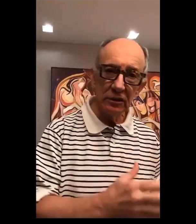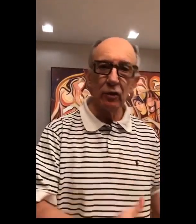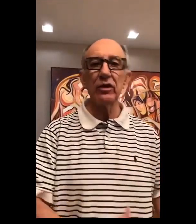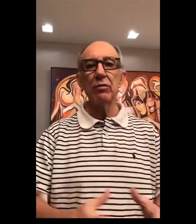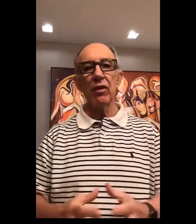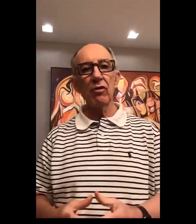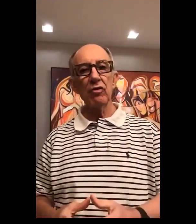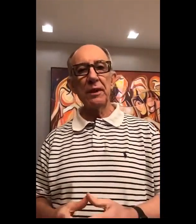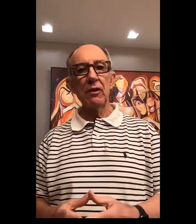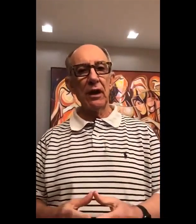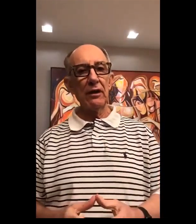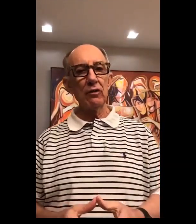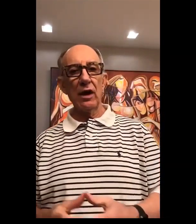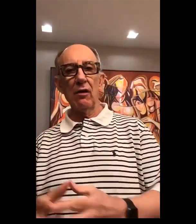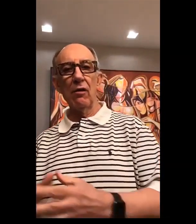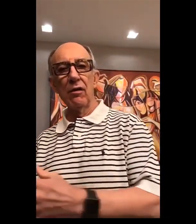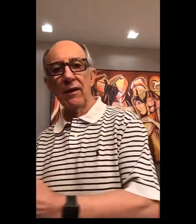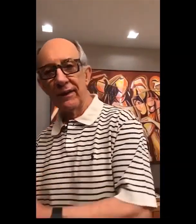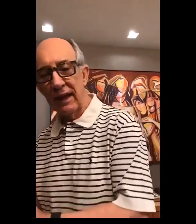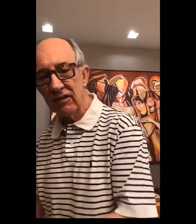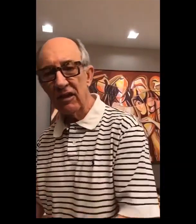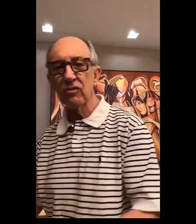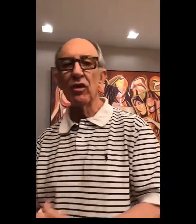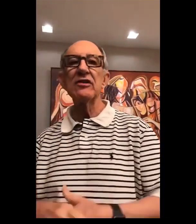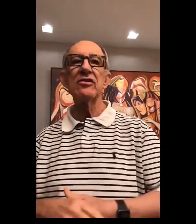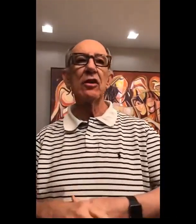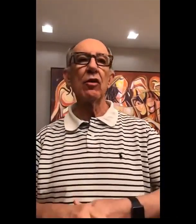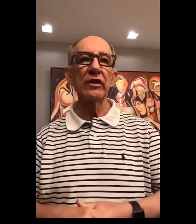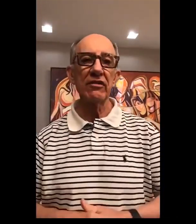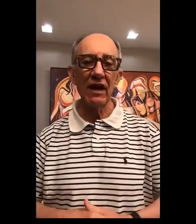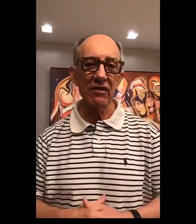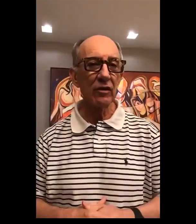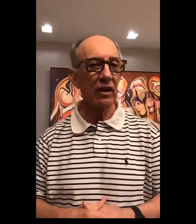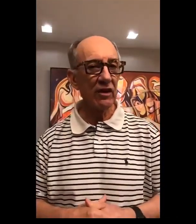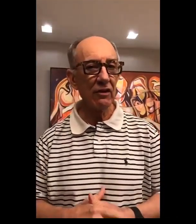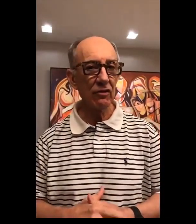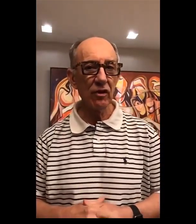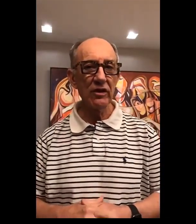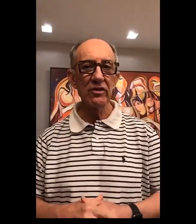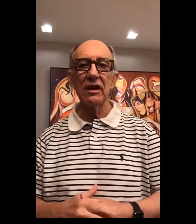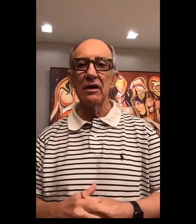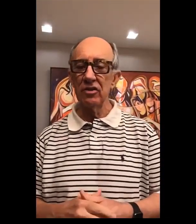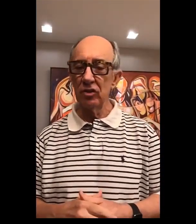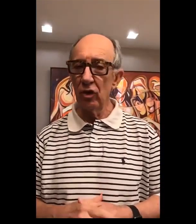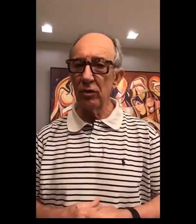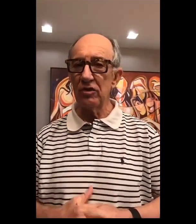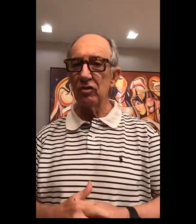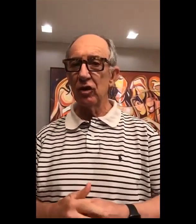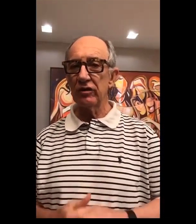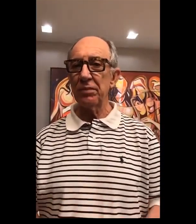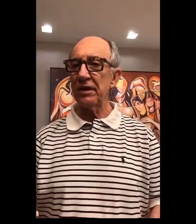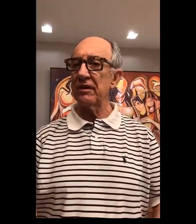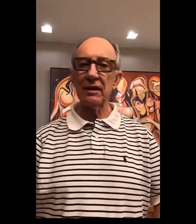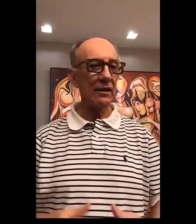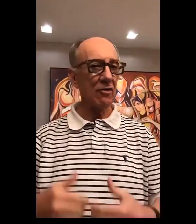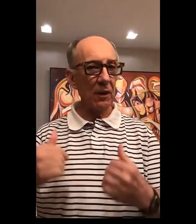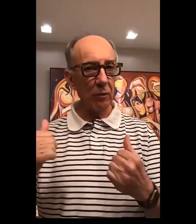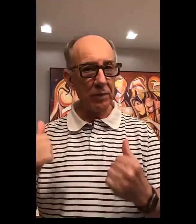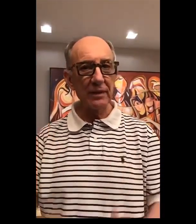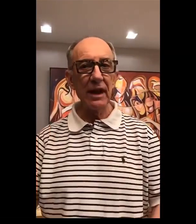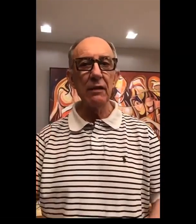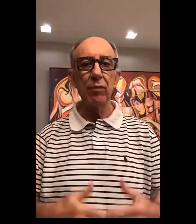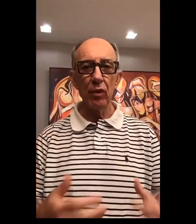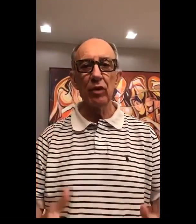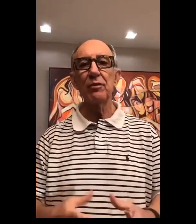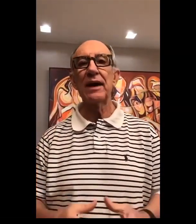de, no Tribunal Superior Eleitoral, nas ações de contestação das eleições de 2018, apresentadas